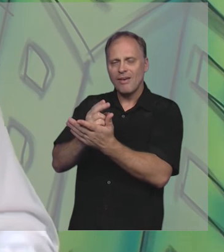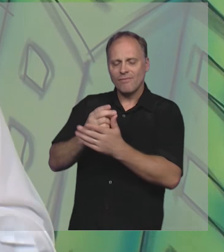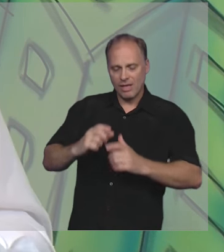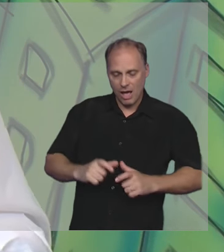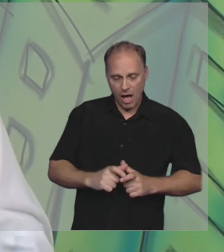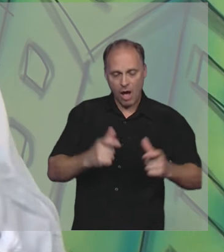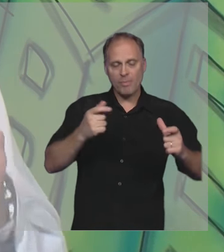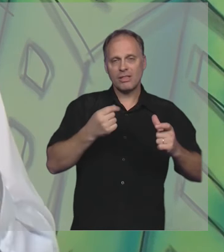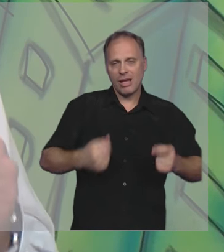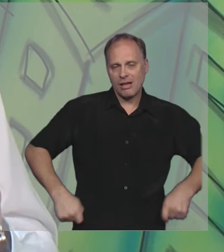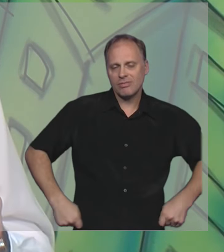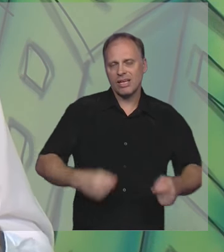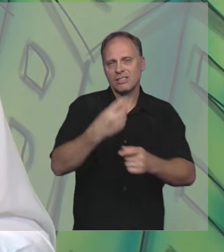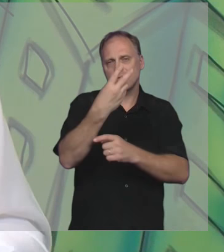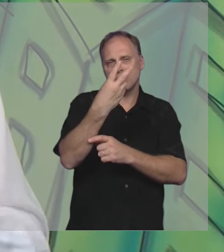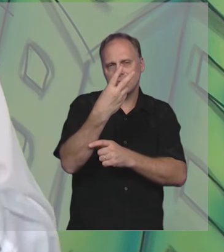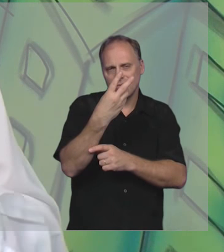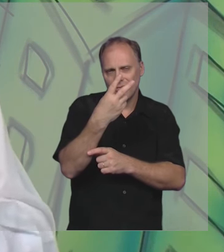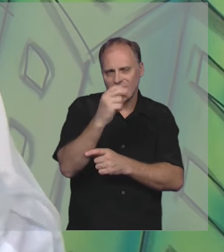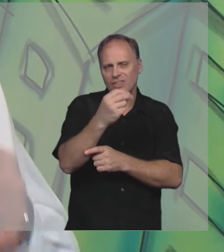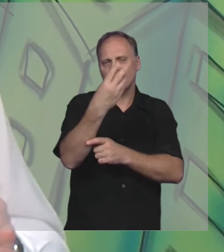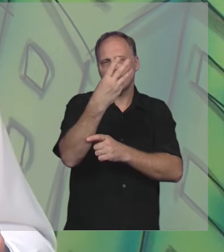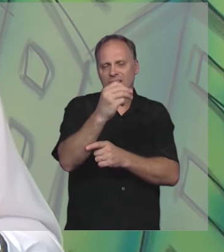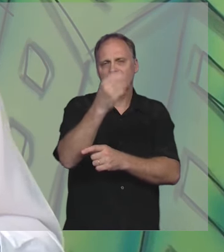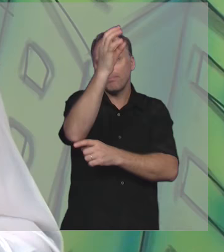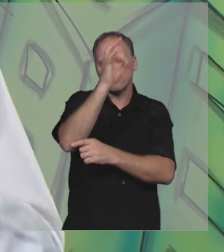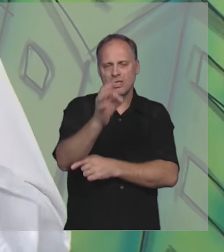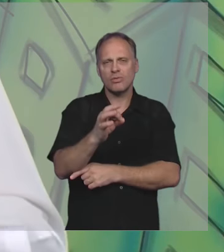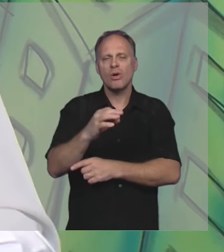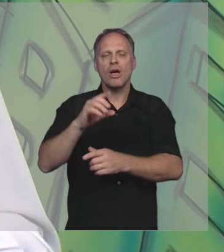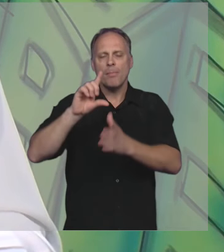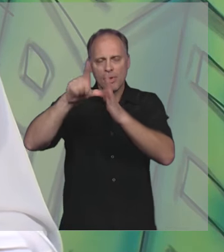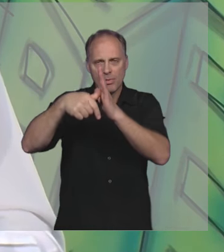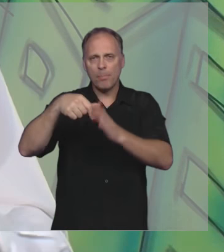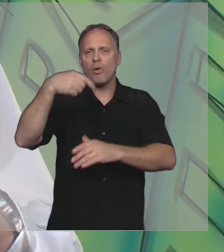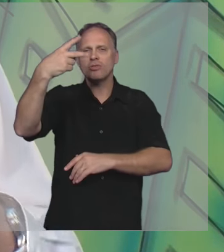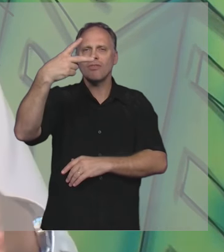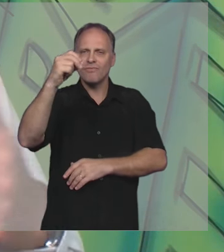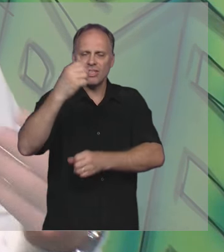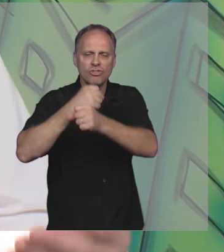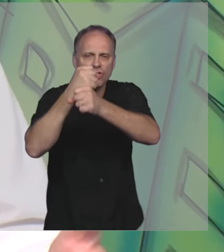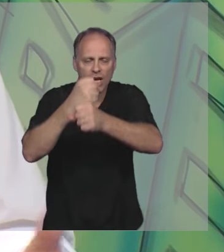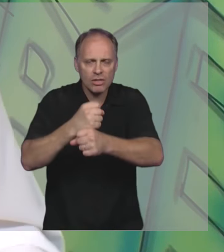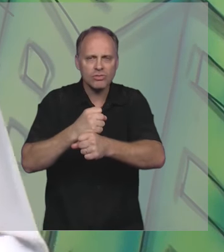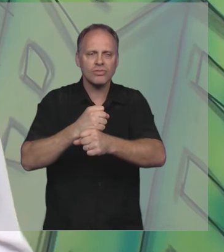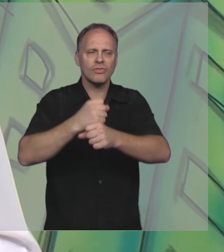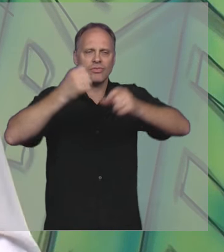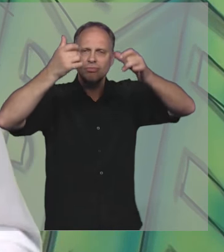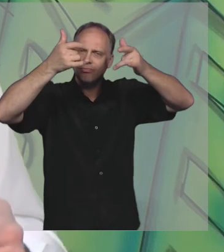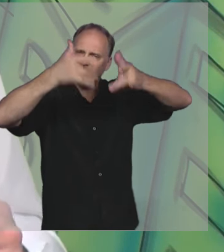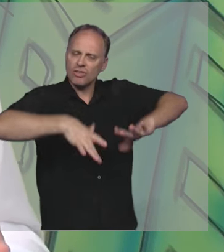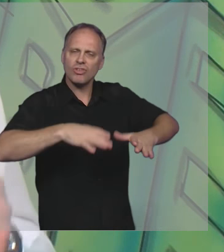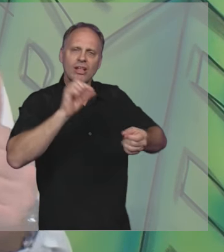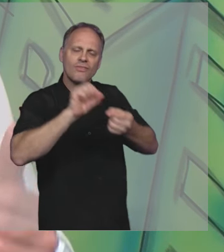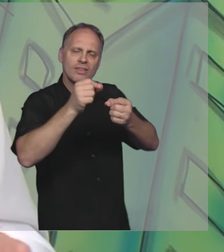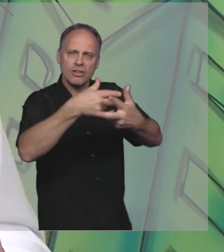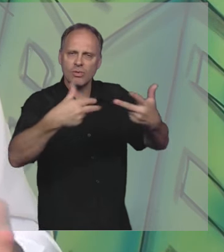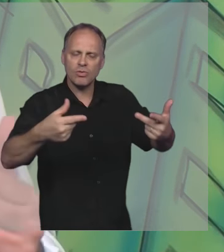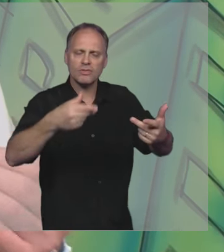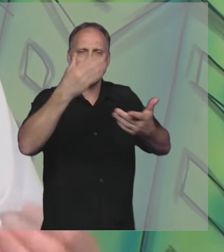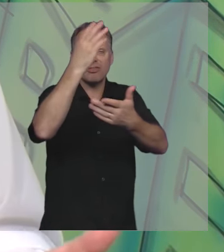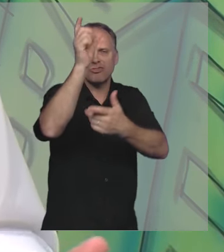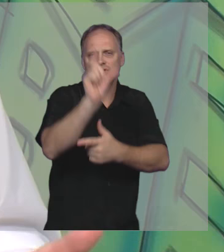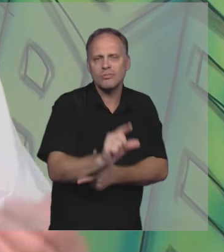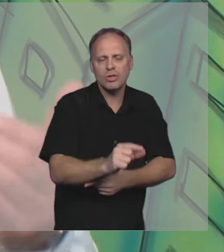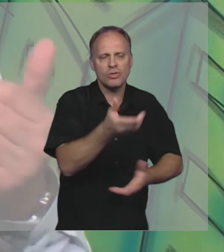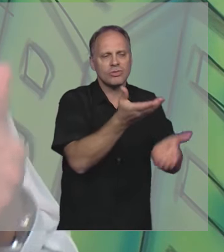tu vai ter um incremento. Daqui 20 anos, nós vamos deixar de fazer o que a gente já não faz hoje em torno de 30%. Vai ter um incremento